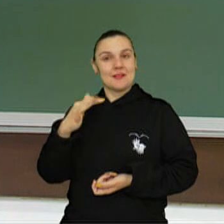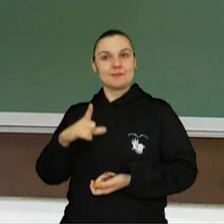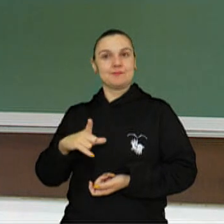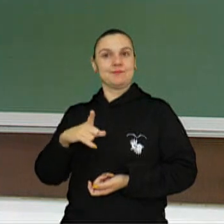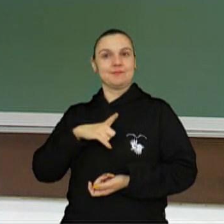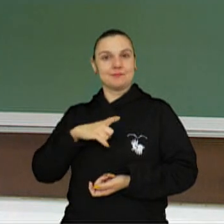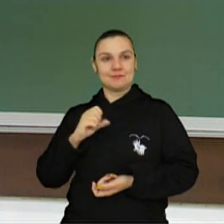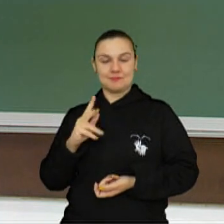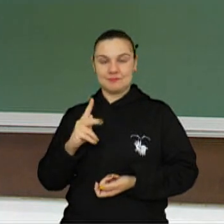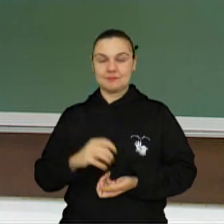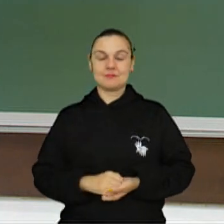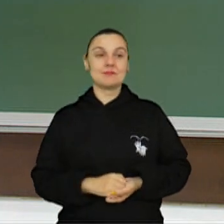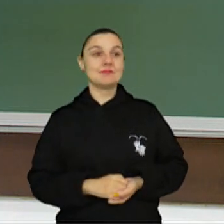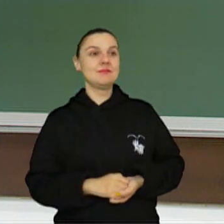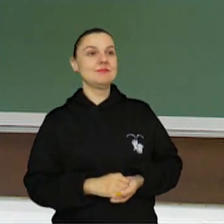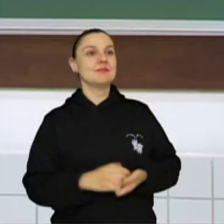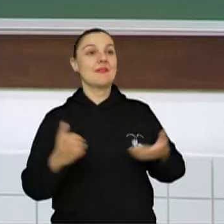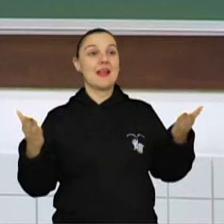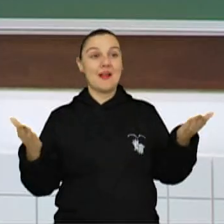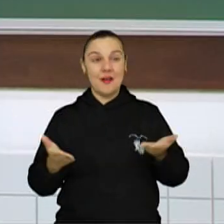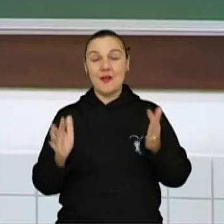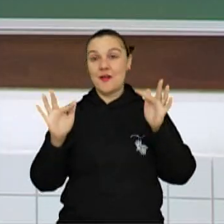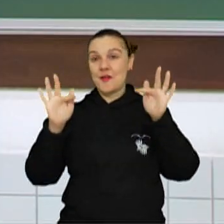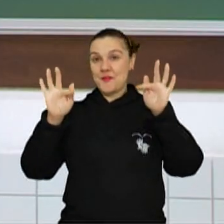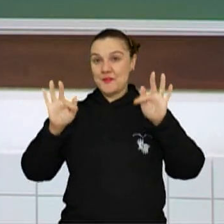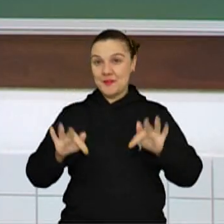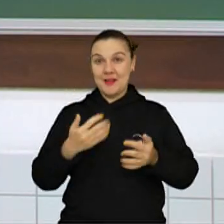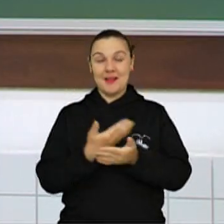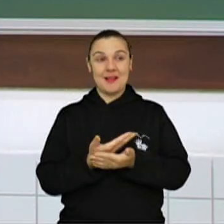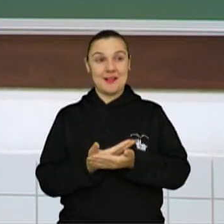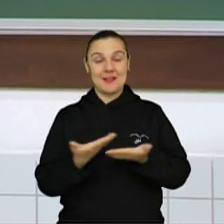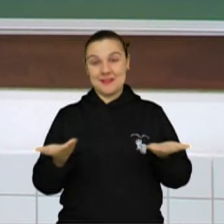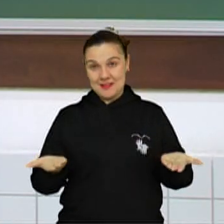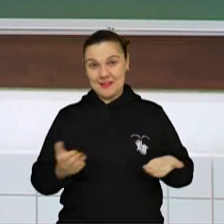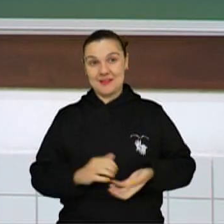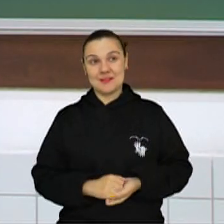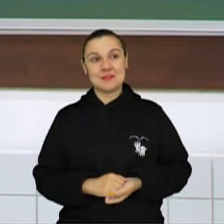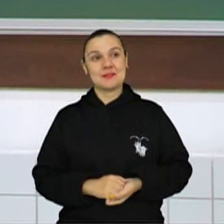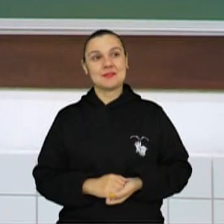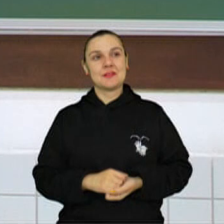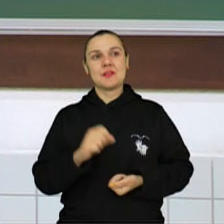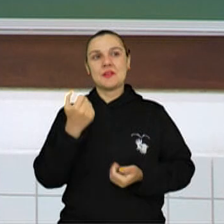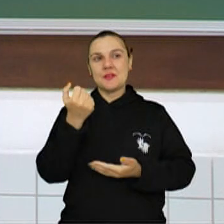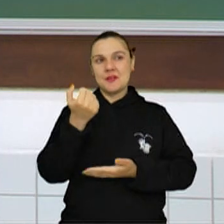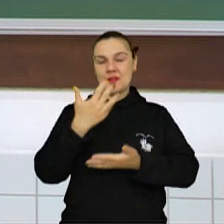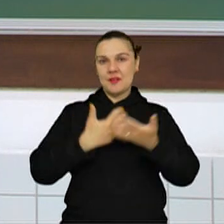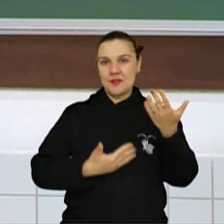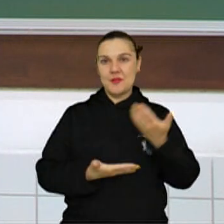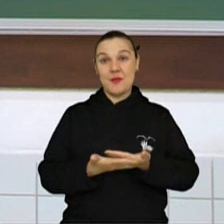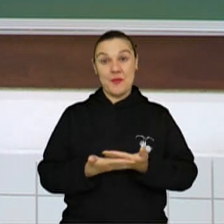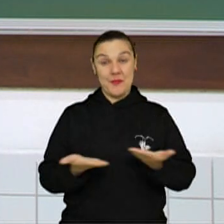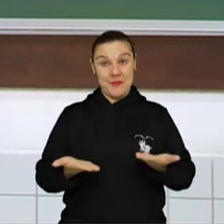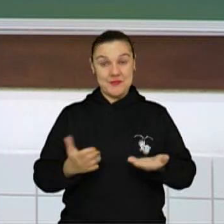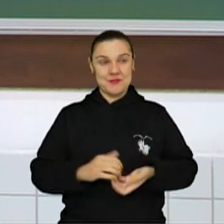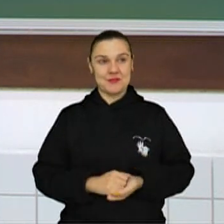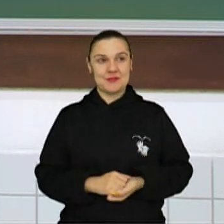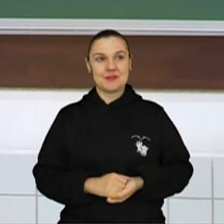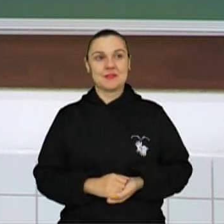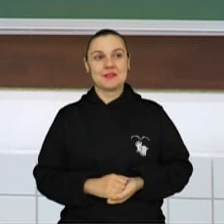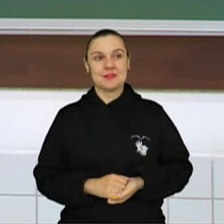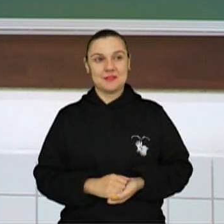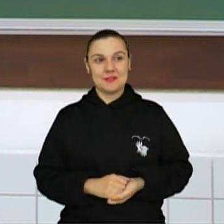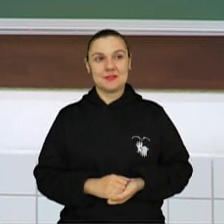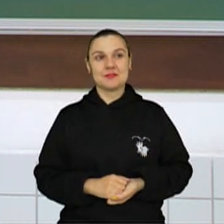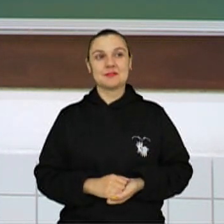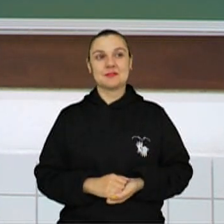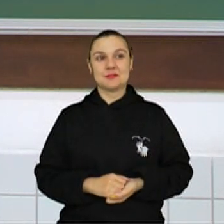Tranquilo aí? Muy bien, entonces llegamos ahí el final de nuestra clase. Que nosotros hemos visto, aí trabalhamos